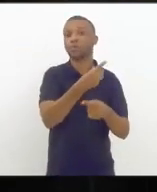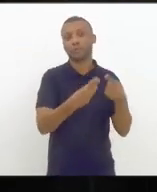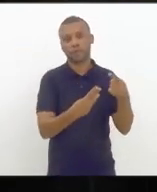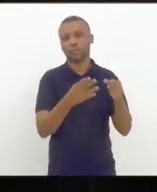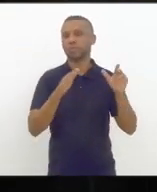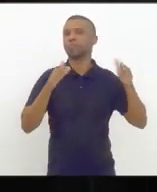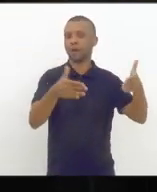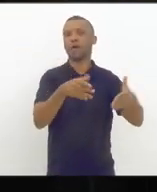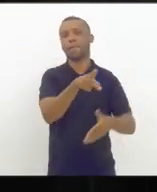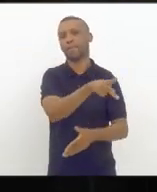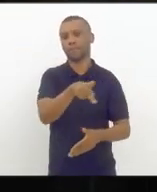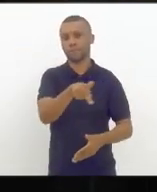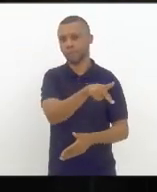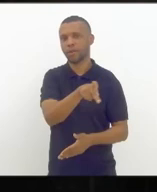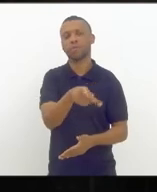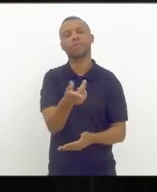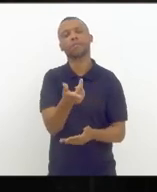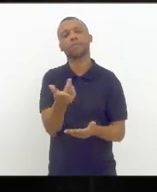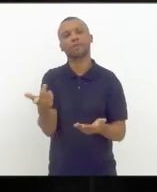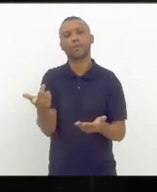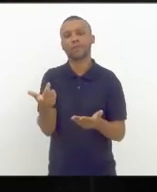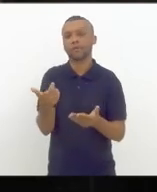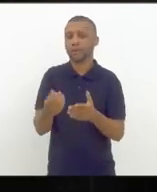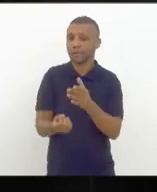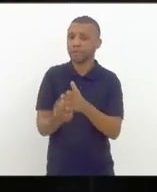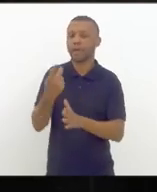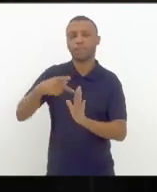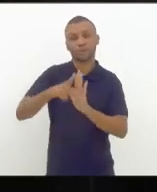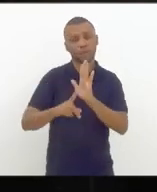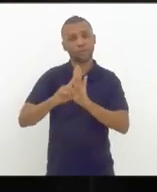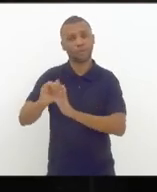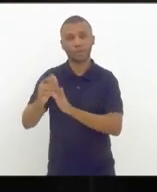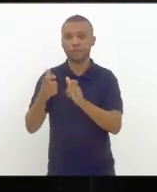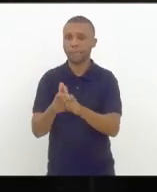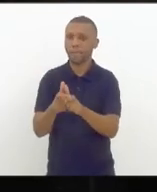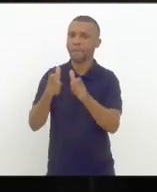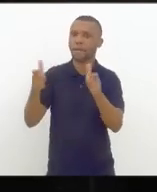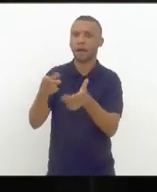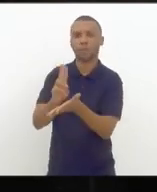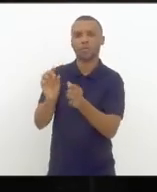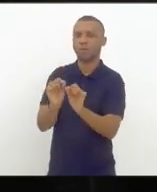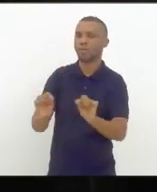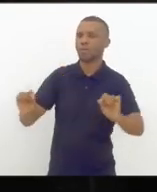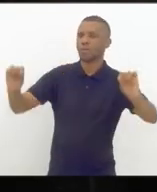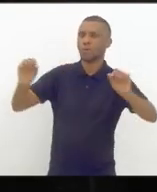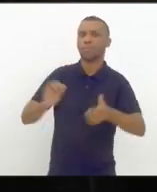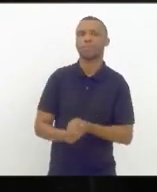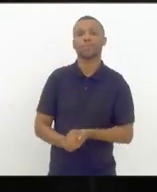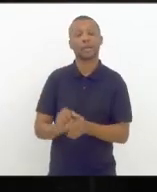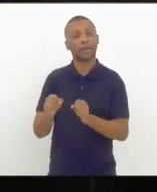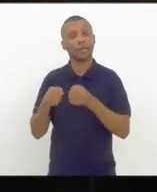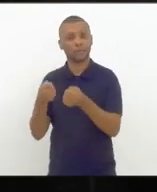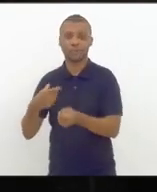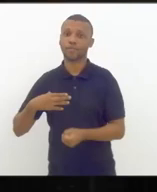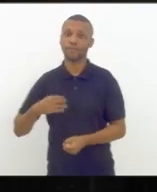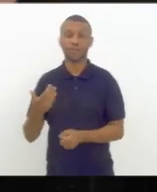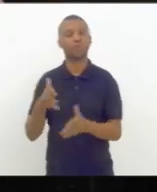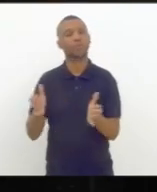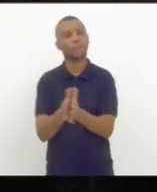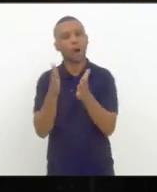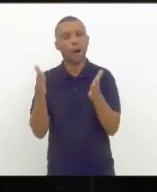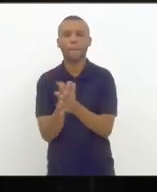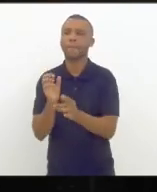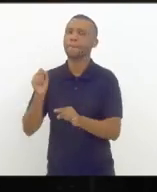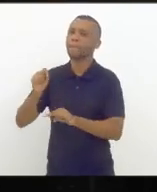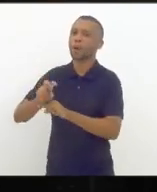investimentos que expandiram as Universidades públicas a rede Federal de Educação técnica e tecnológico e garantiu que o filho do pobre fosse para o ensino superior é